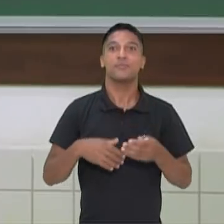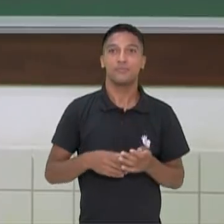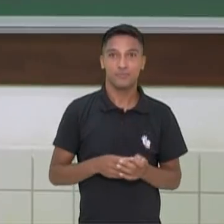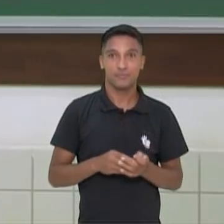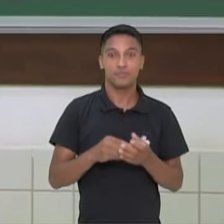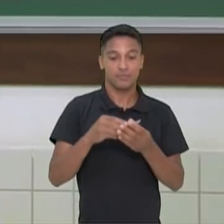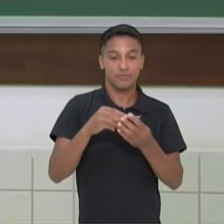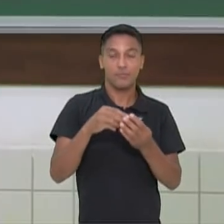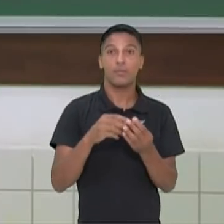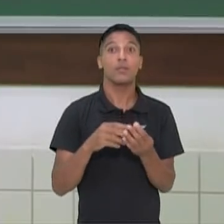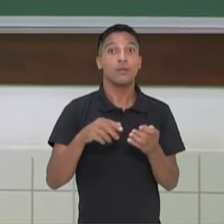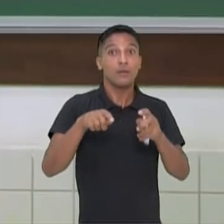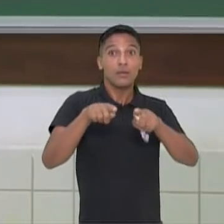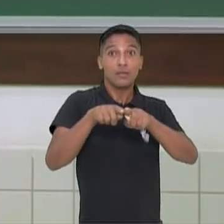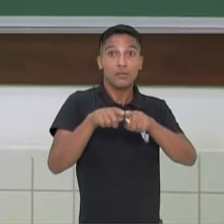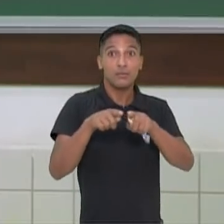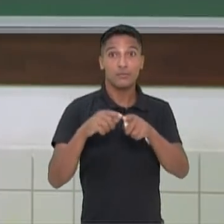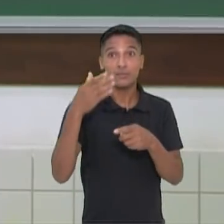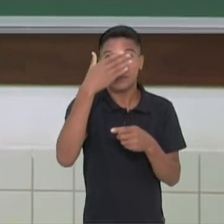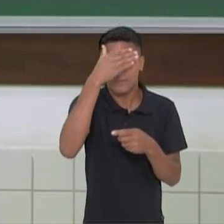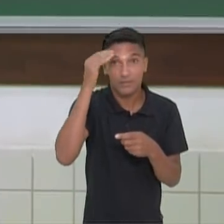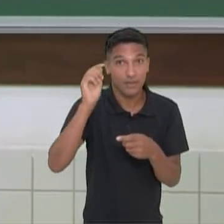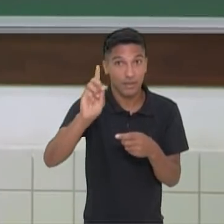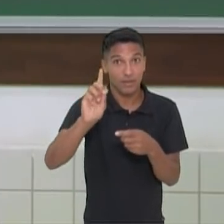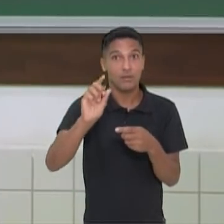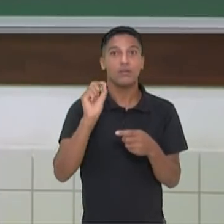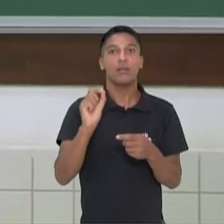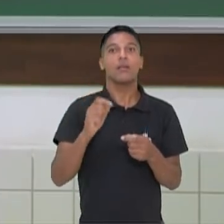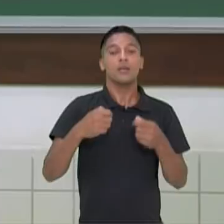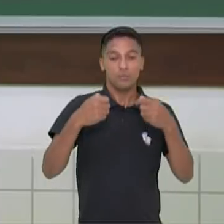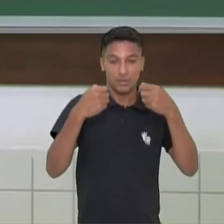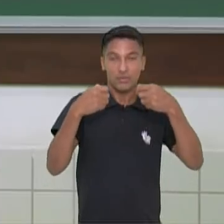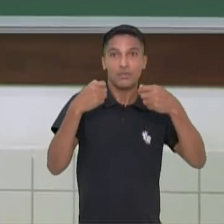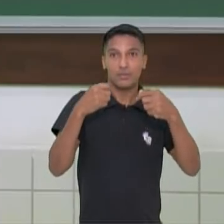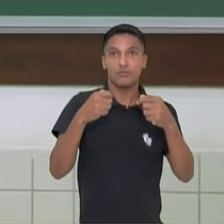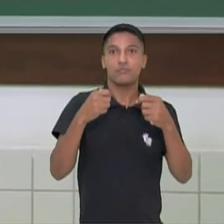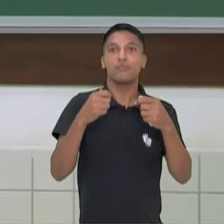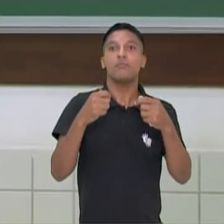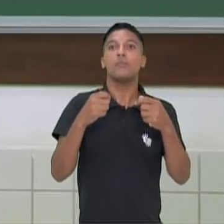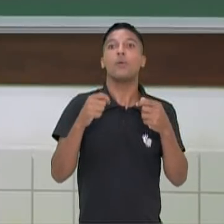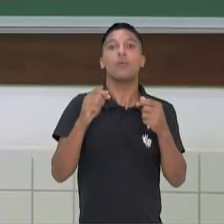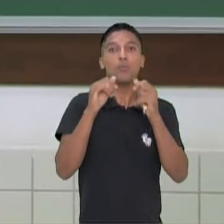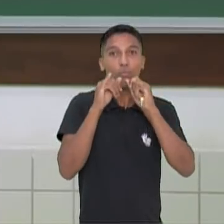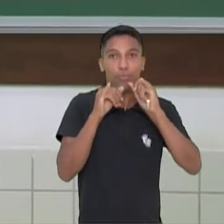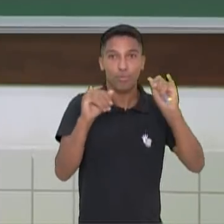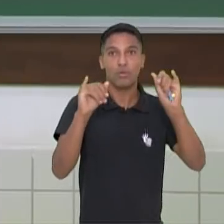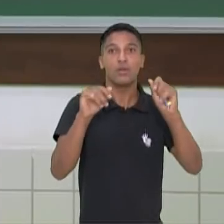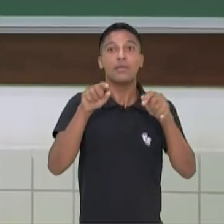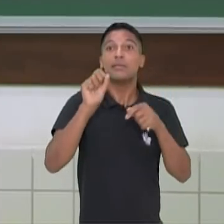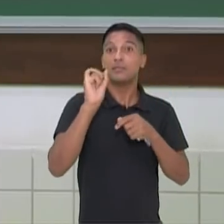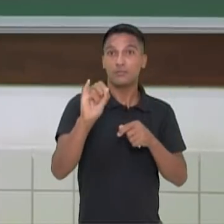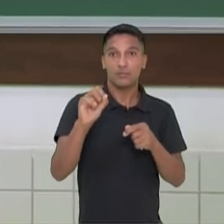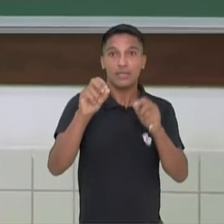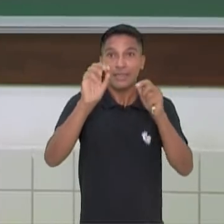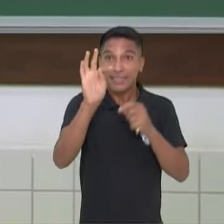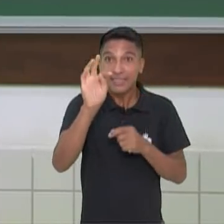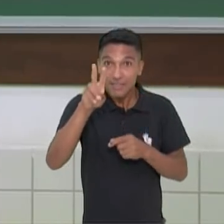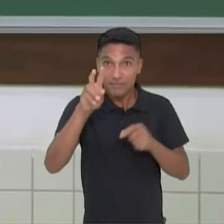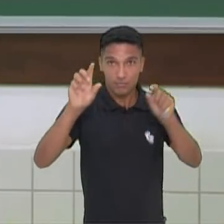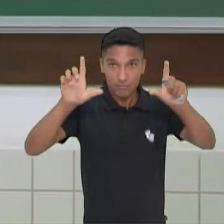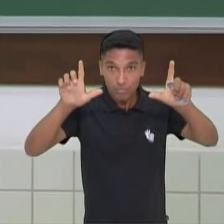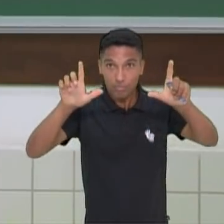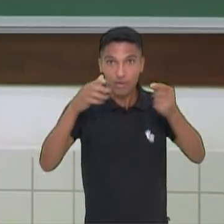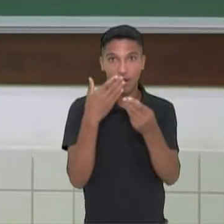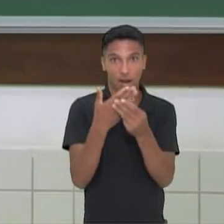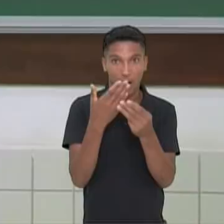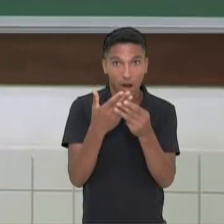podemos esquecer dos nossos recadinhos. Se você está assistindo a aula só pela TV, entre em contato com a sua escola e